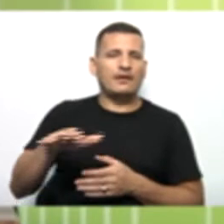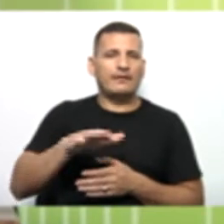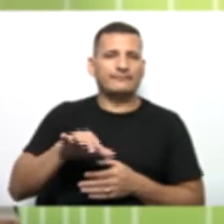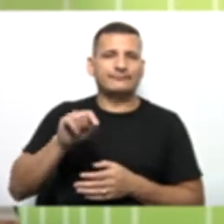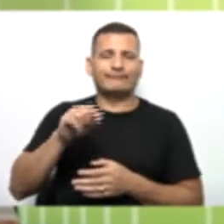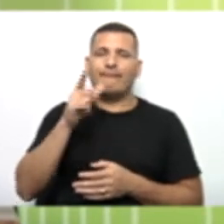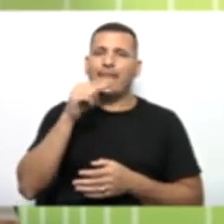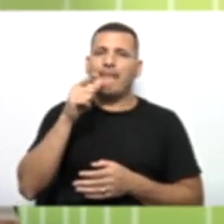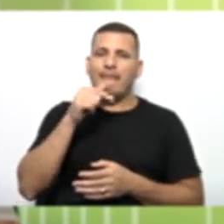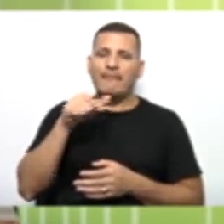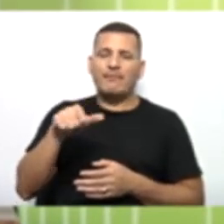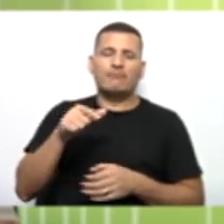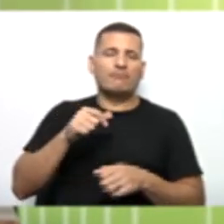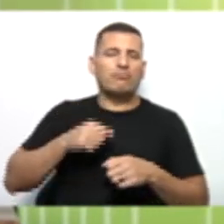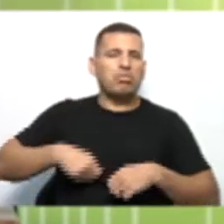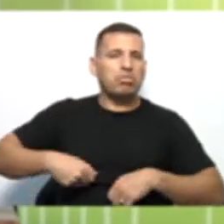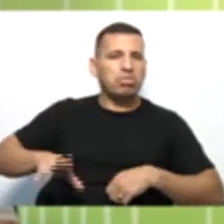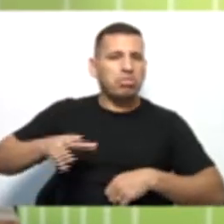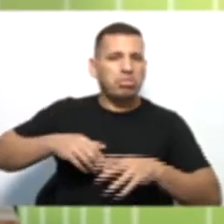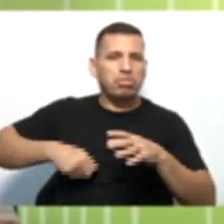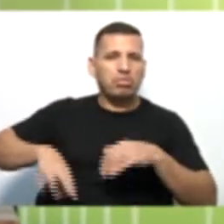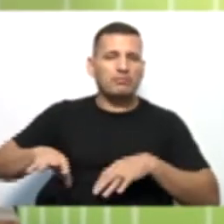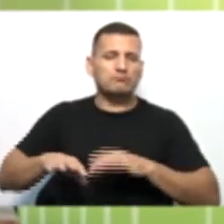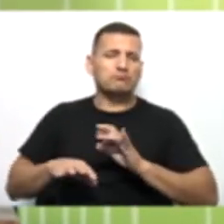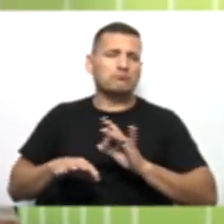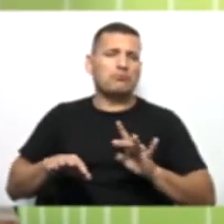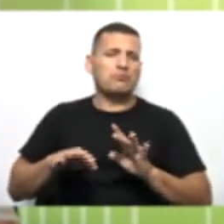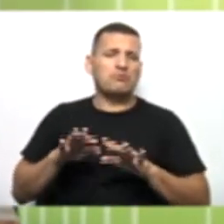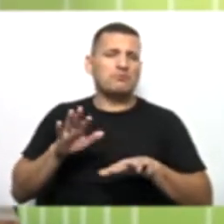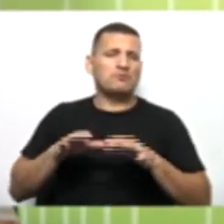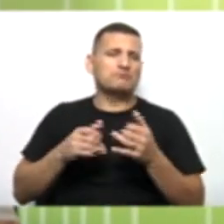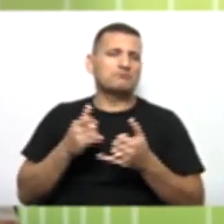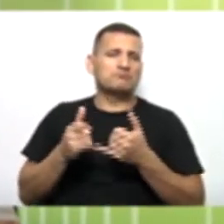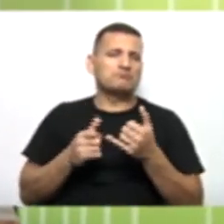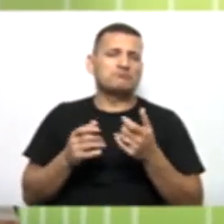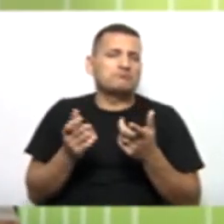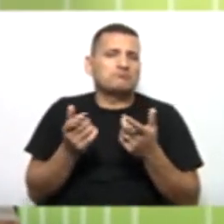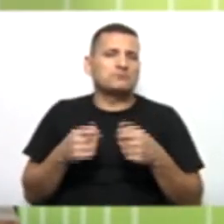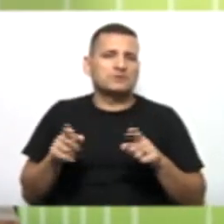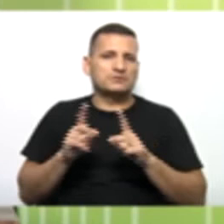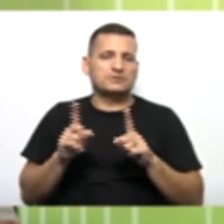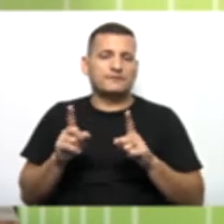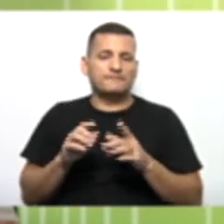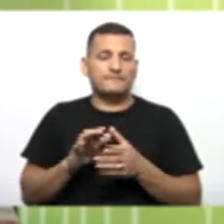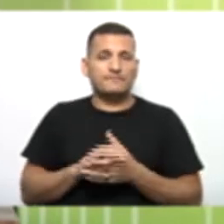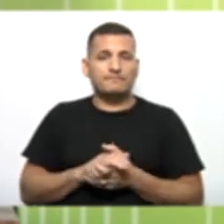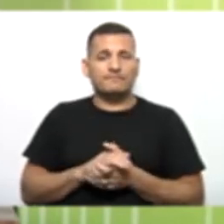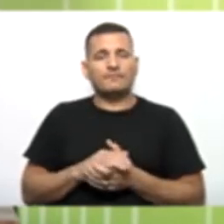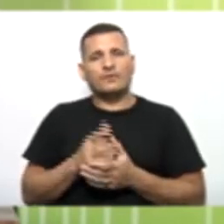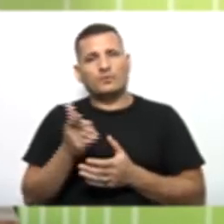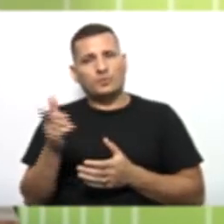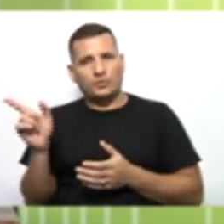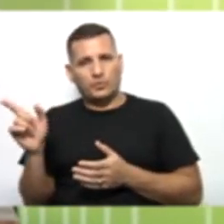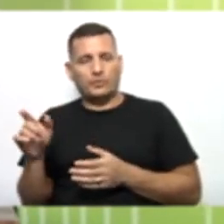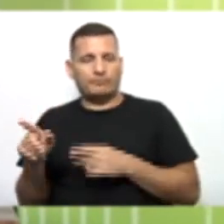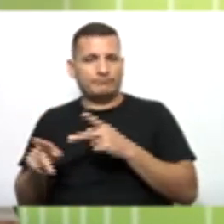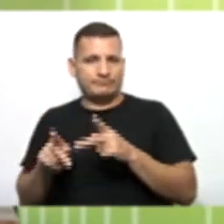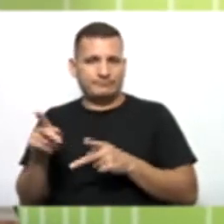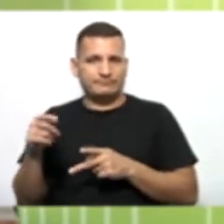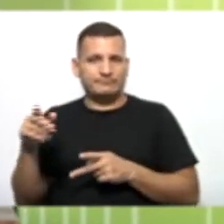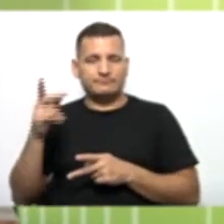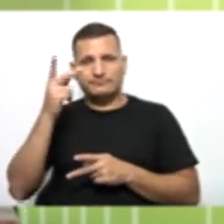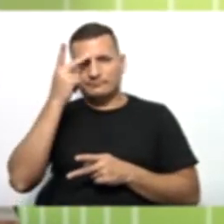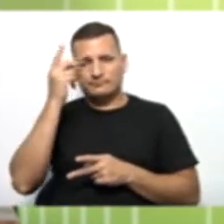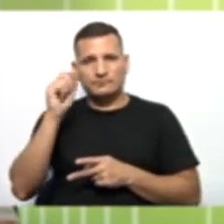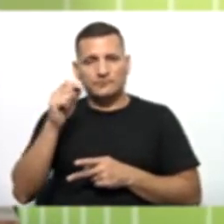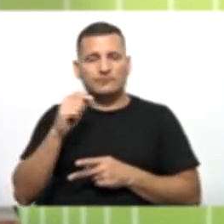água, simplesmente por um lazer que muitas vezes é desnecessário. Enquanto em outras partes temos pessoas que estão